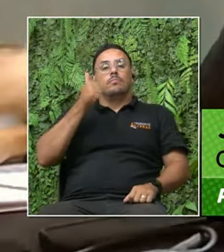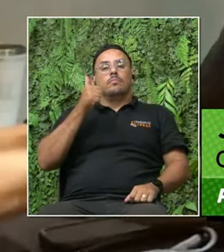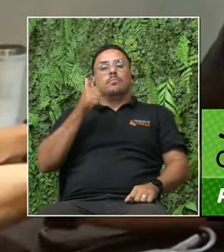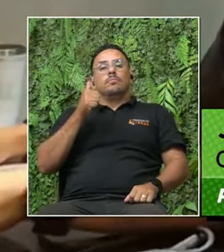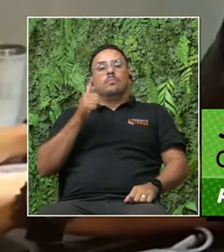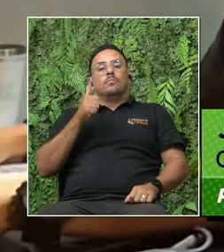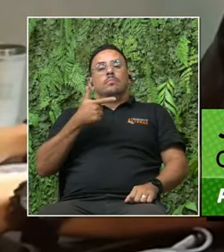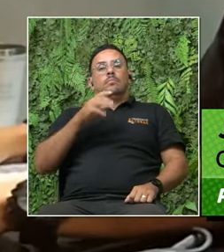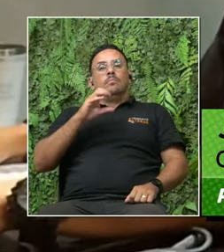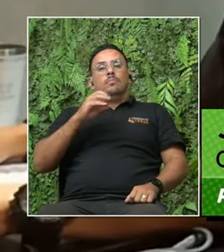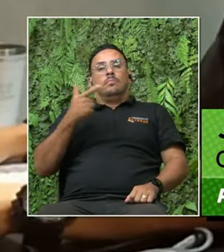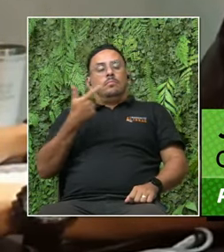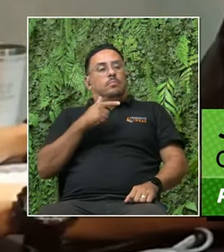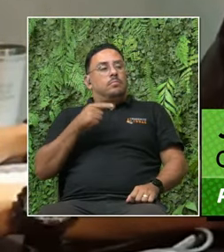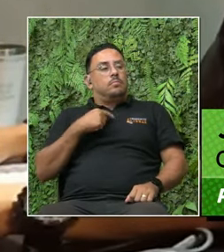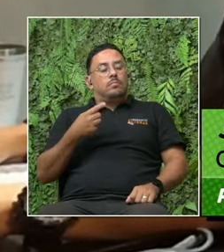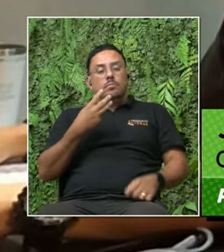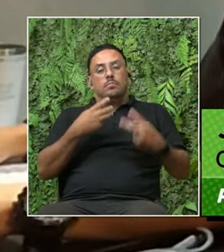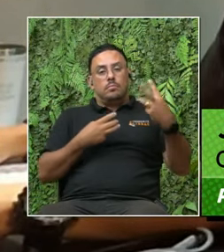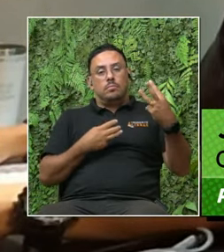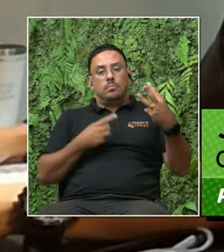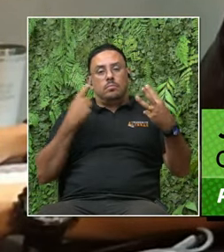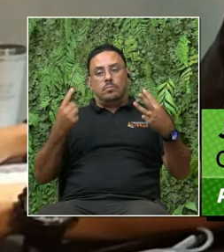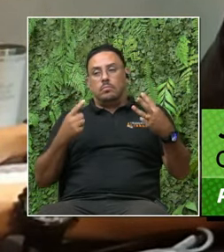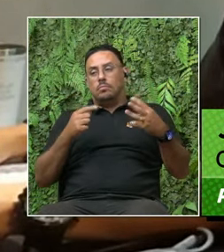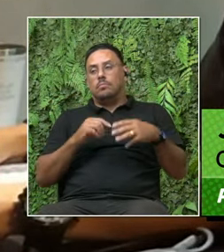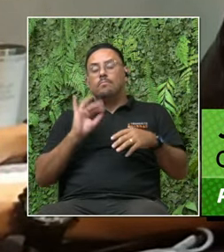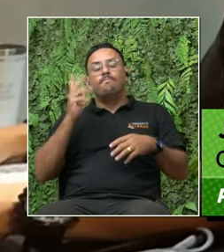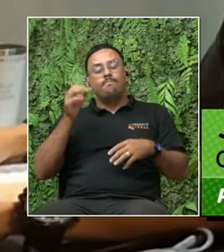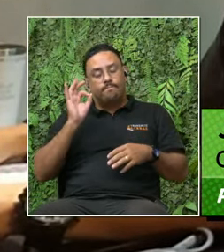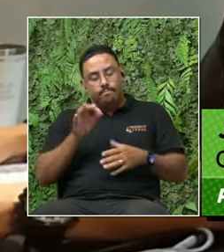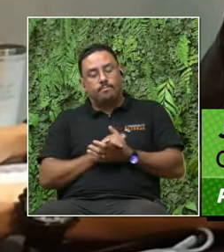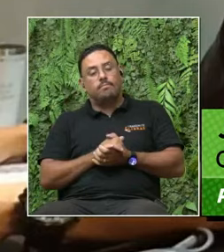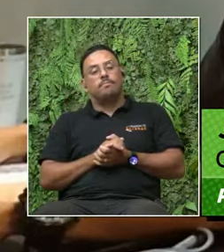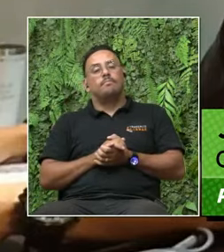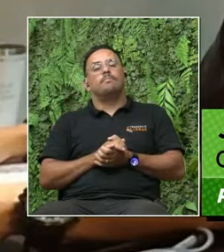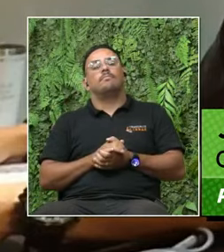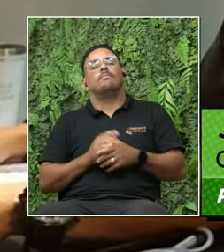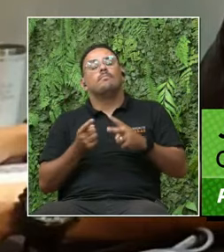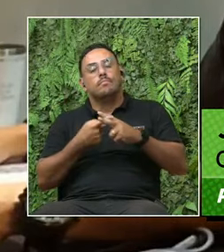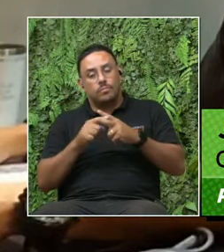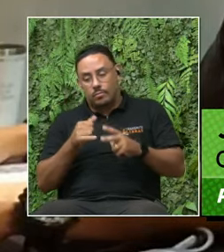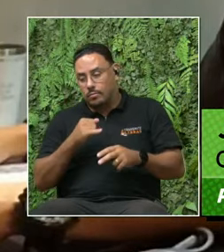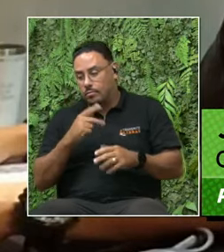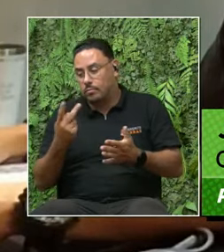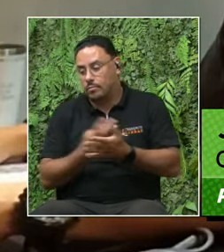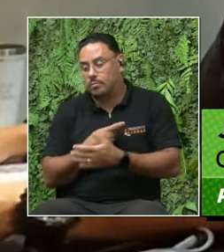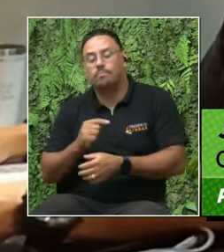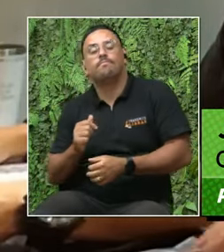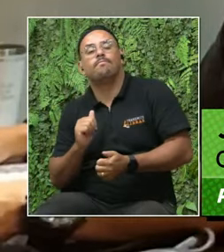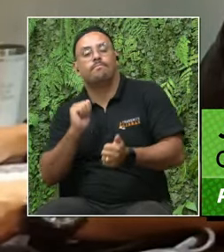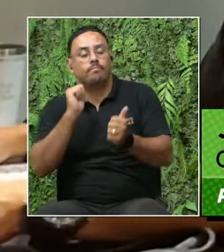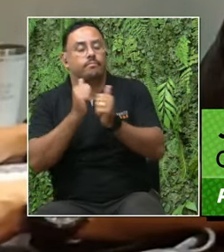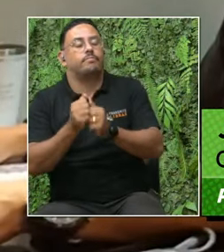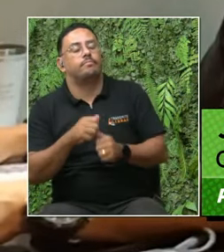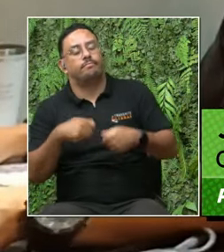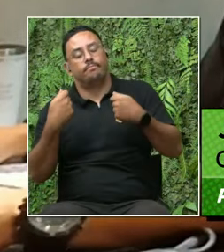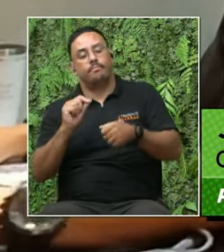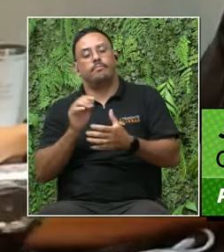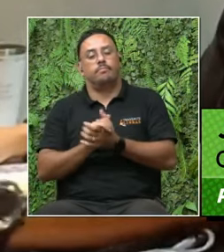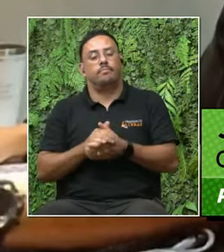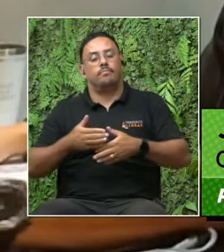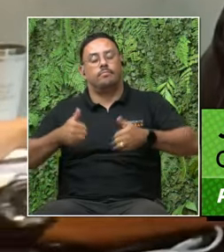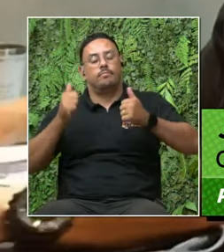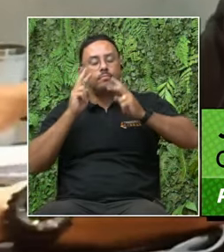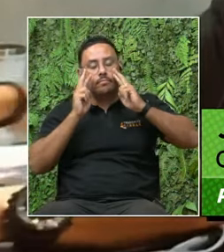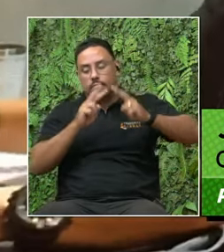2022 foi o primeiro gol do Galo 3 a 1 do Galo também não foi se me corrijam se eu tiver errado mas é um jogador também que merece ser